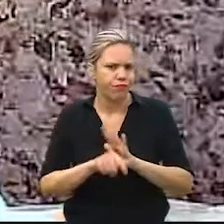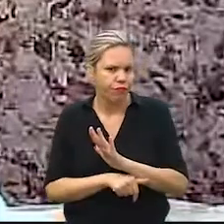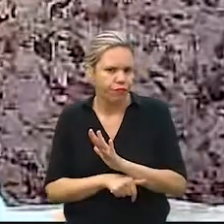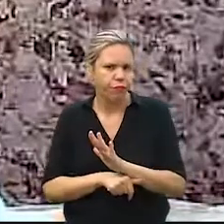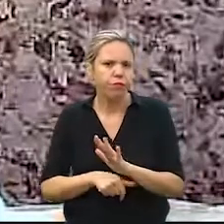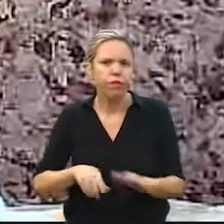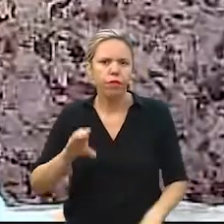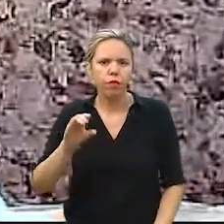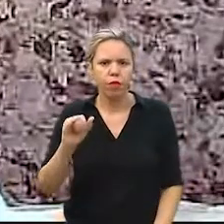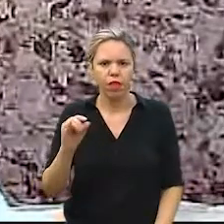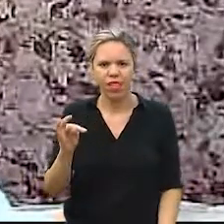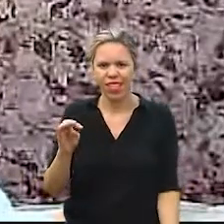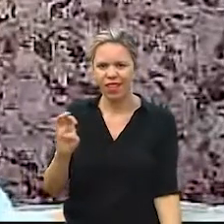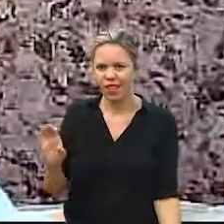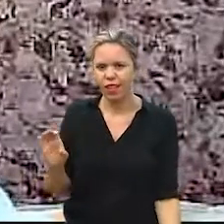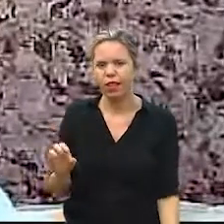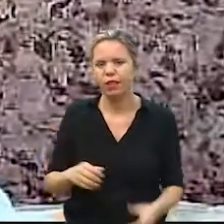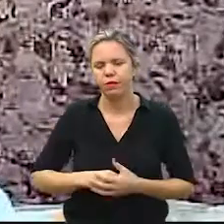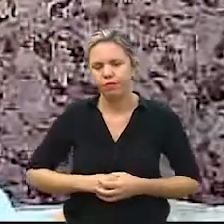Ciatec,